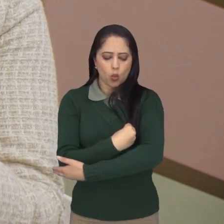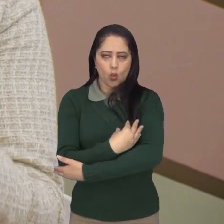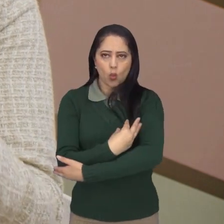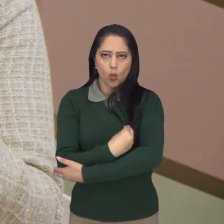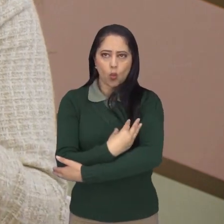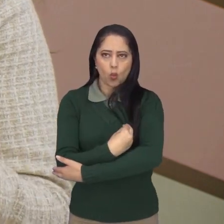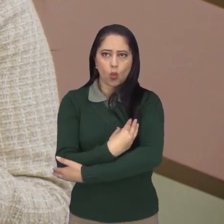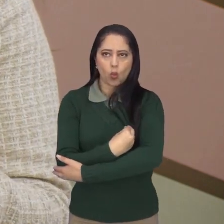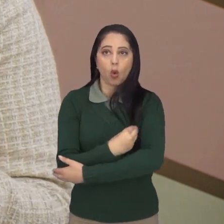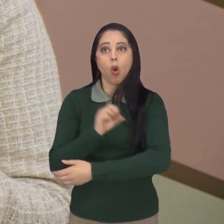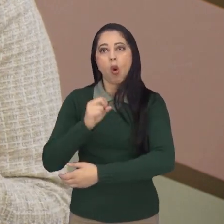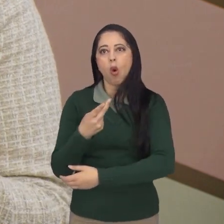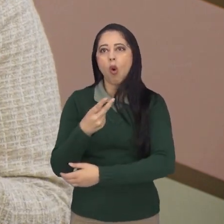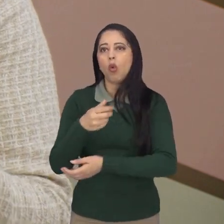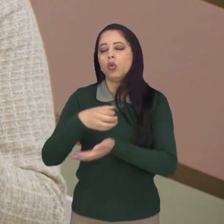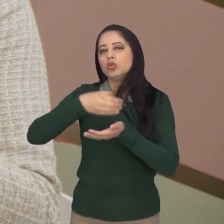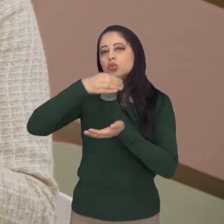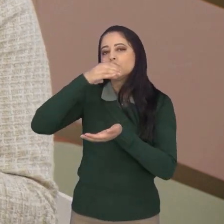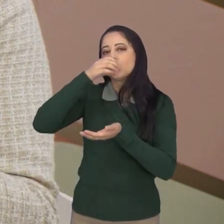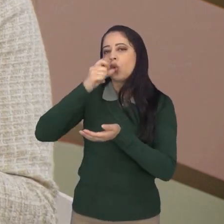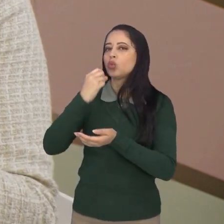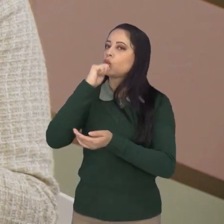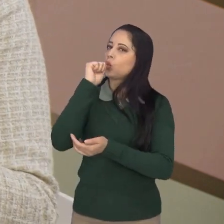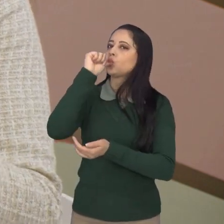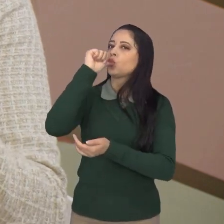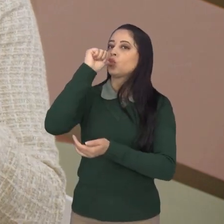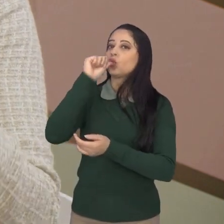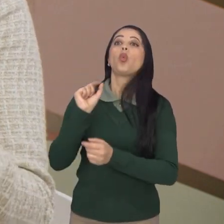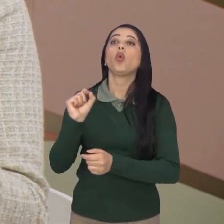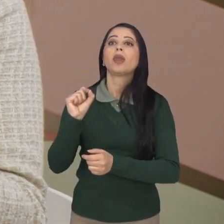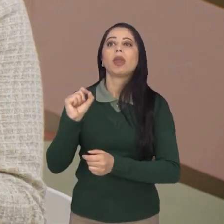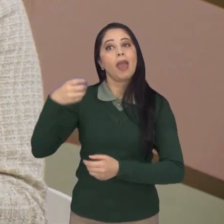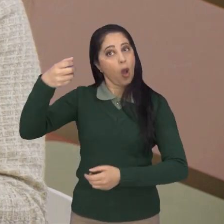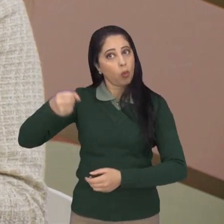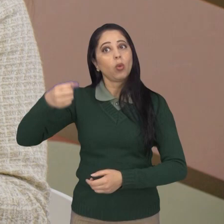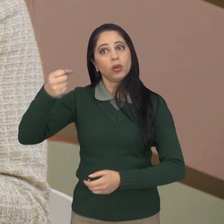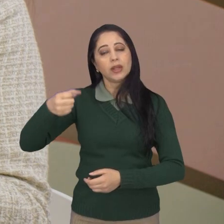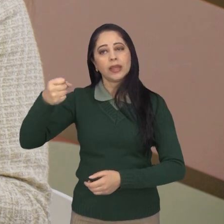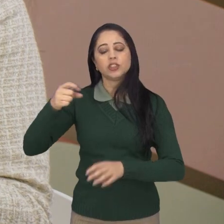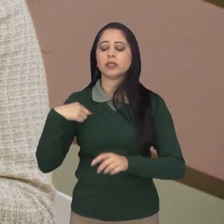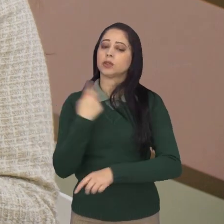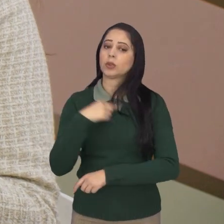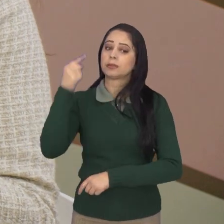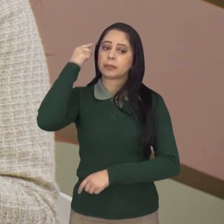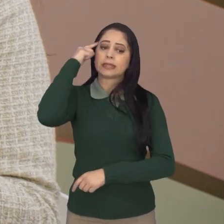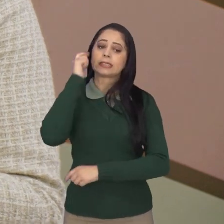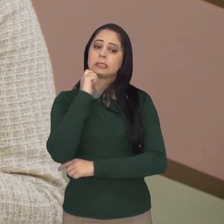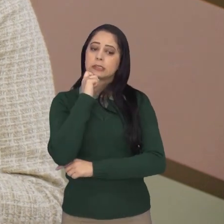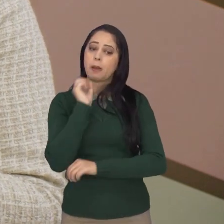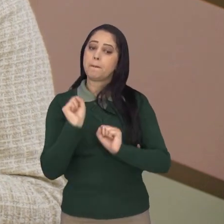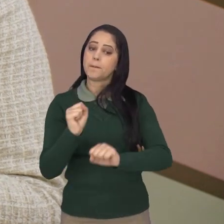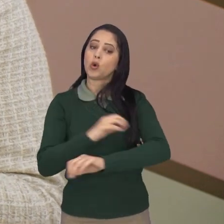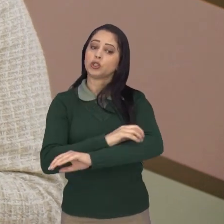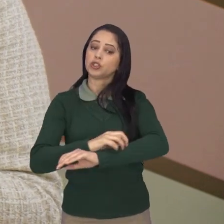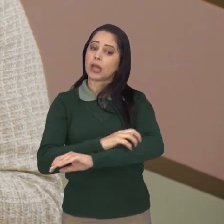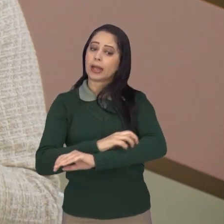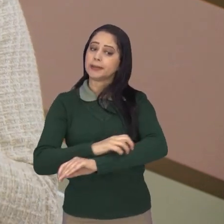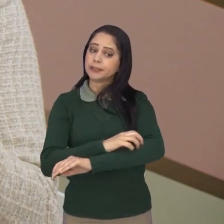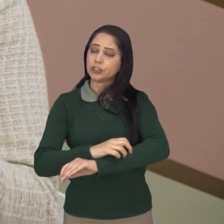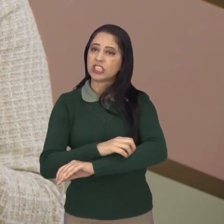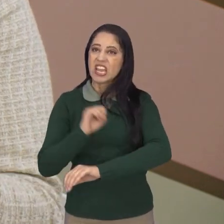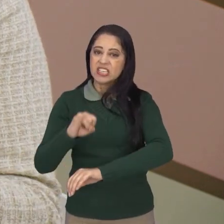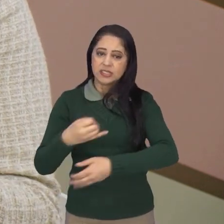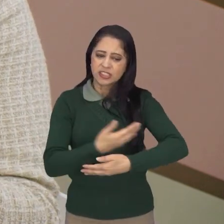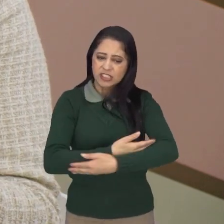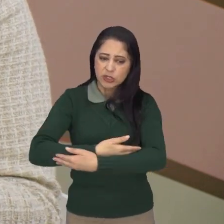aleitamento materno ou pelas fórmulas, é o leite. Então esse é o principal alimento que a gente pensa que é uma alergia à proteína do leite,